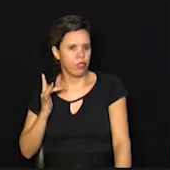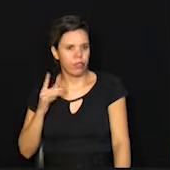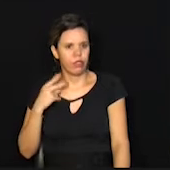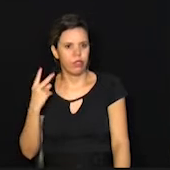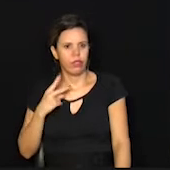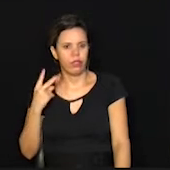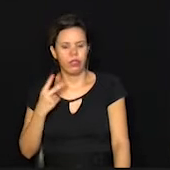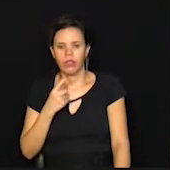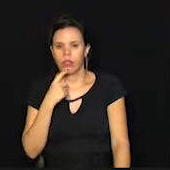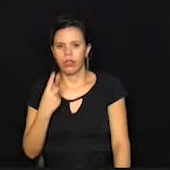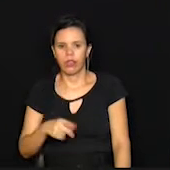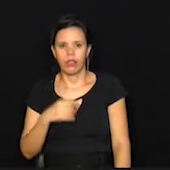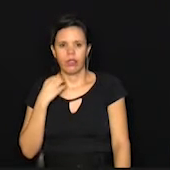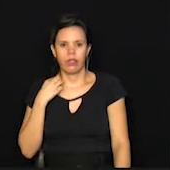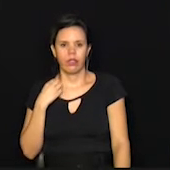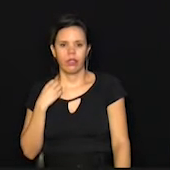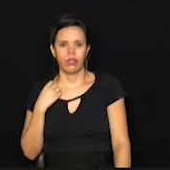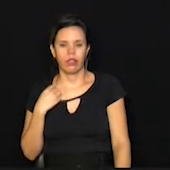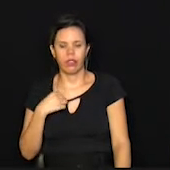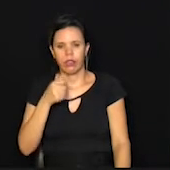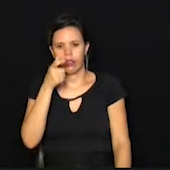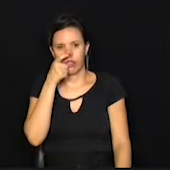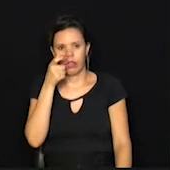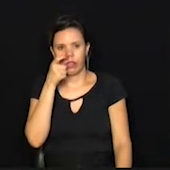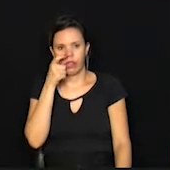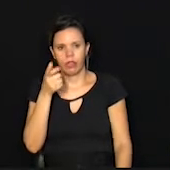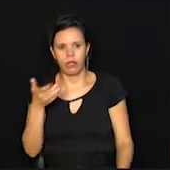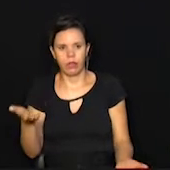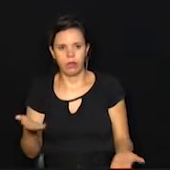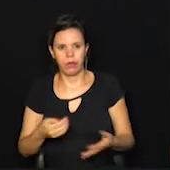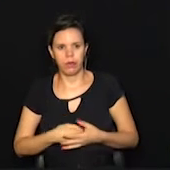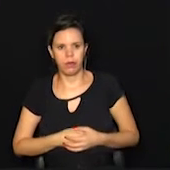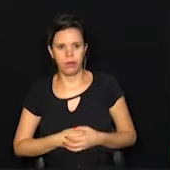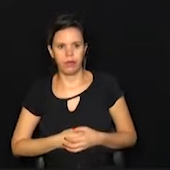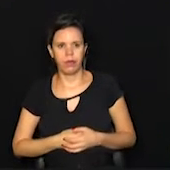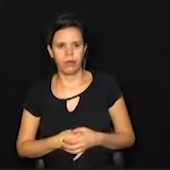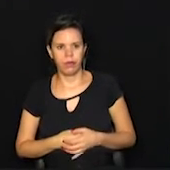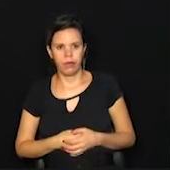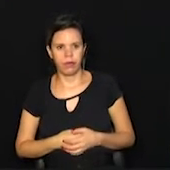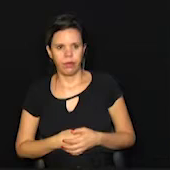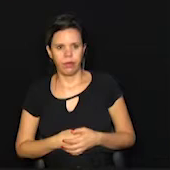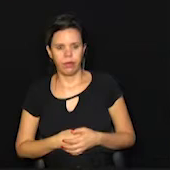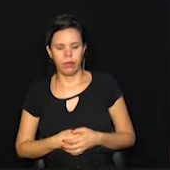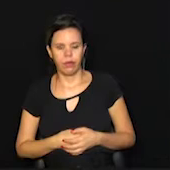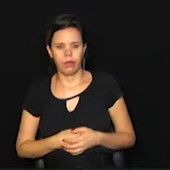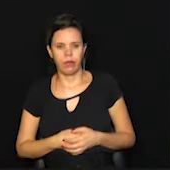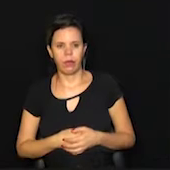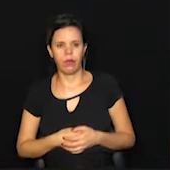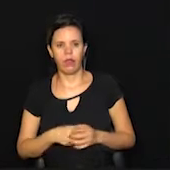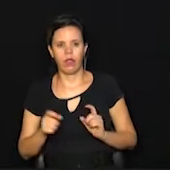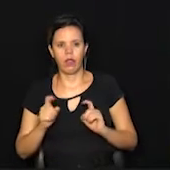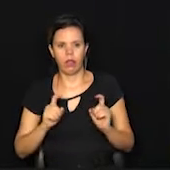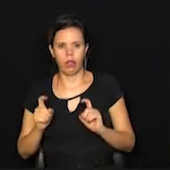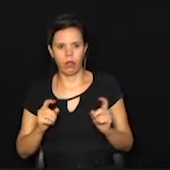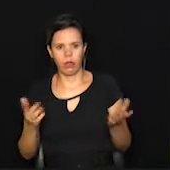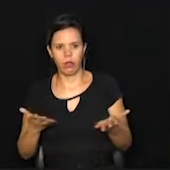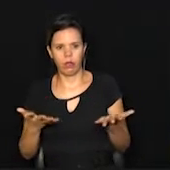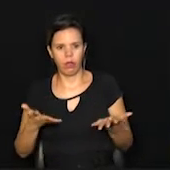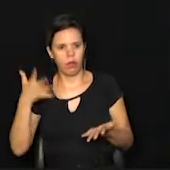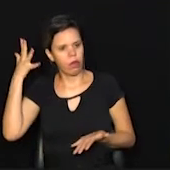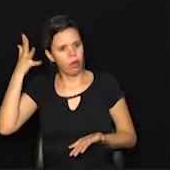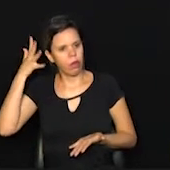vereadora de Campinas Bom dia quem tiver acompanhando esse debate essa atividade